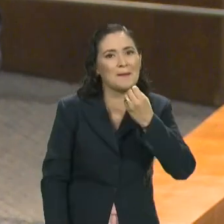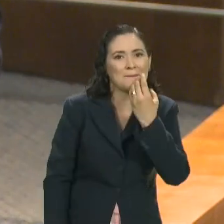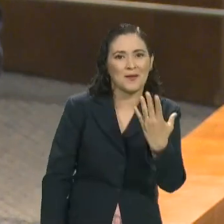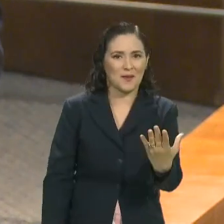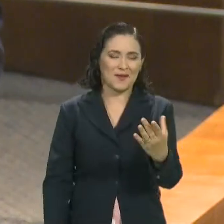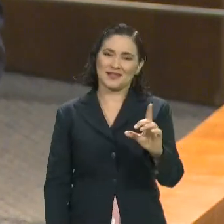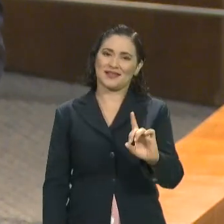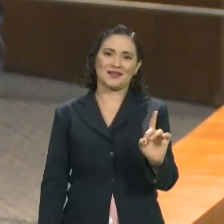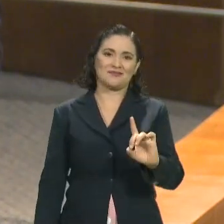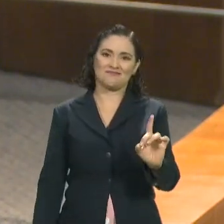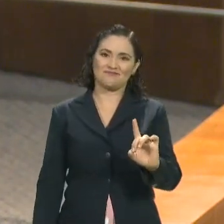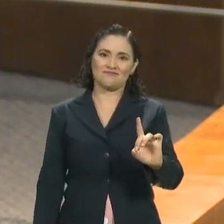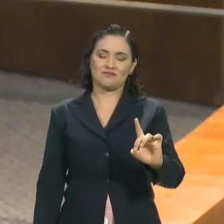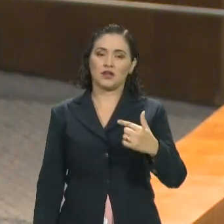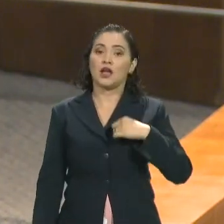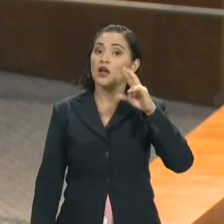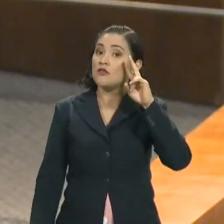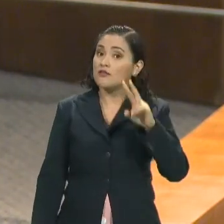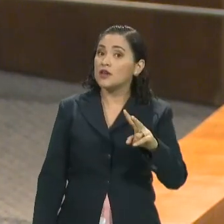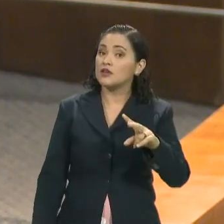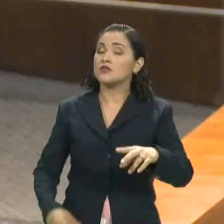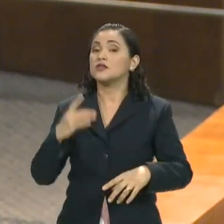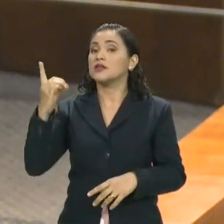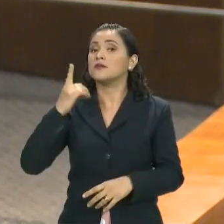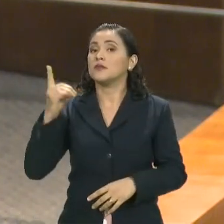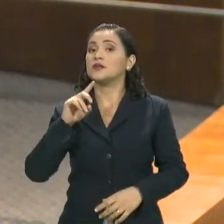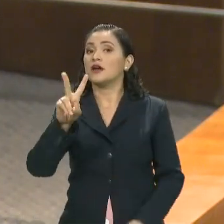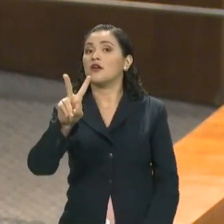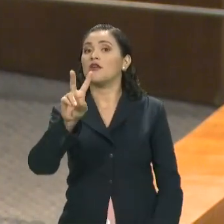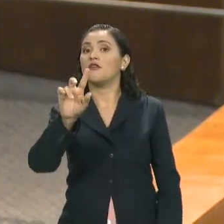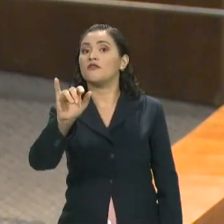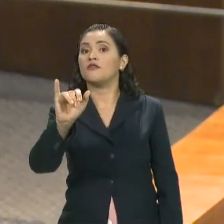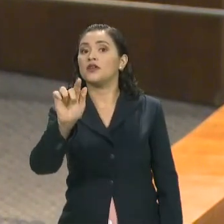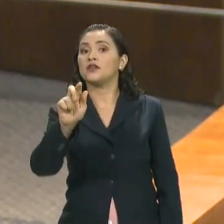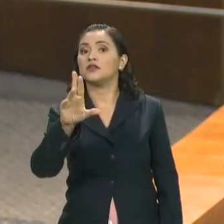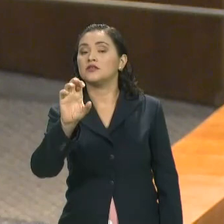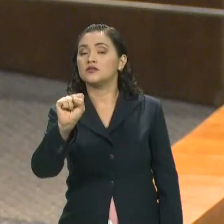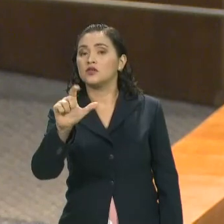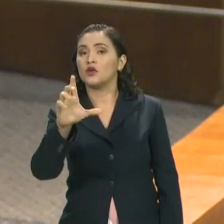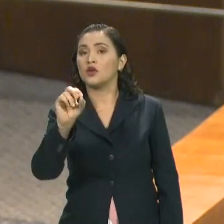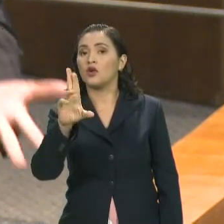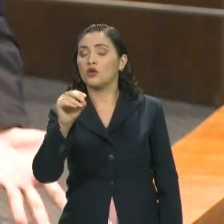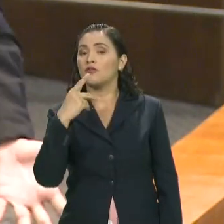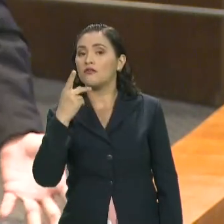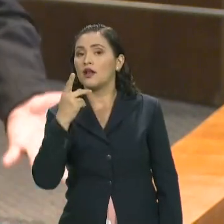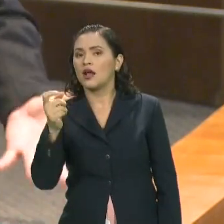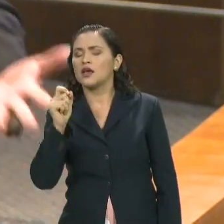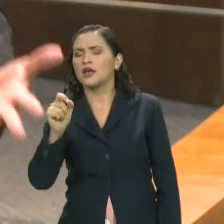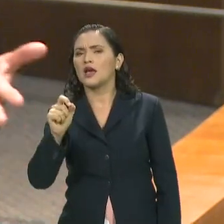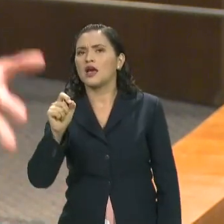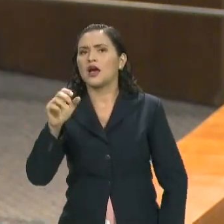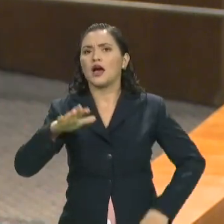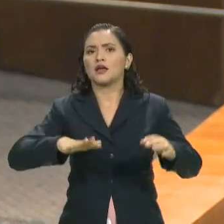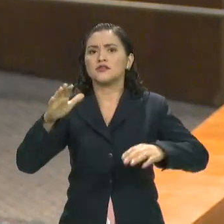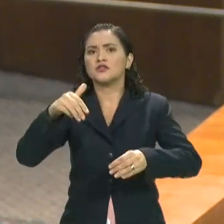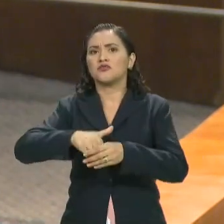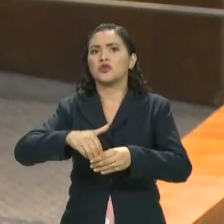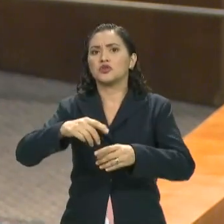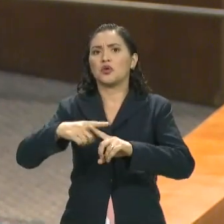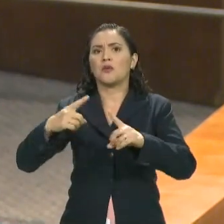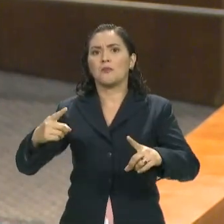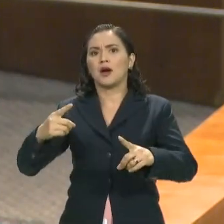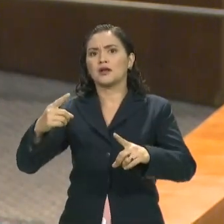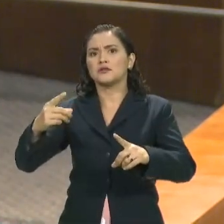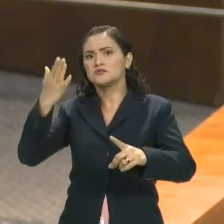Louro agora dizer assim, que quantas vezes votou sem saber, meu Deus do céu, que parlamento